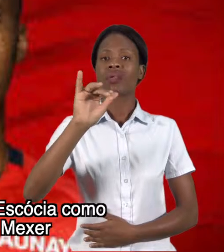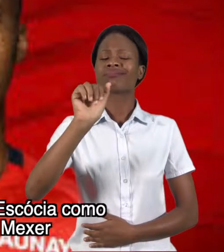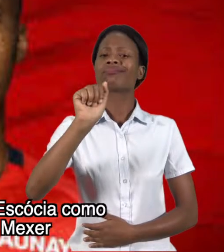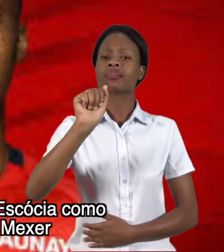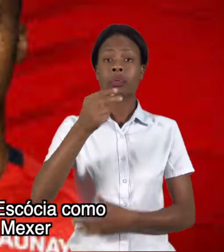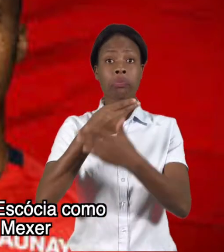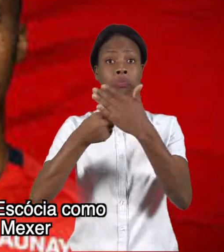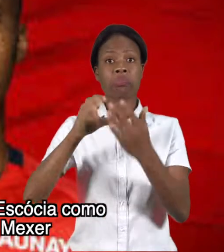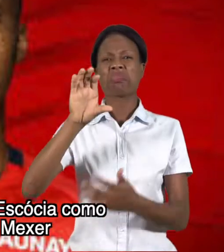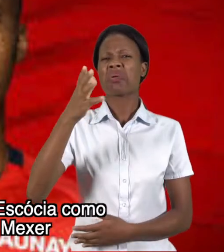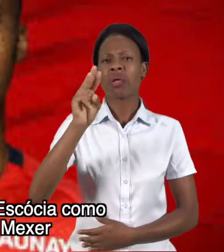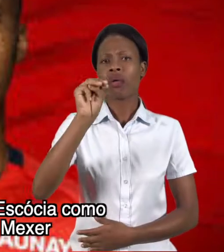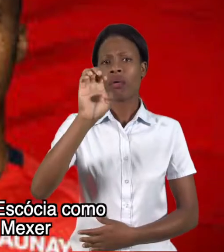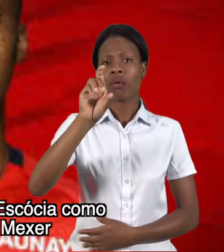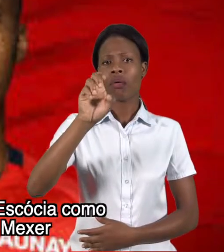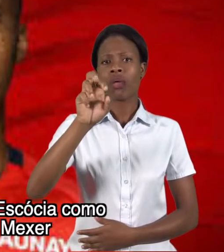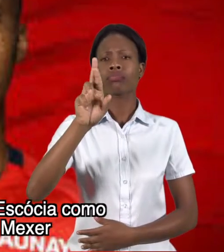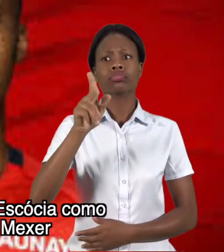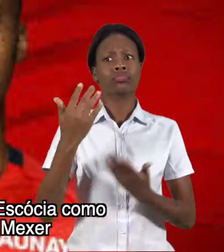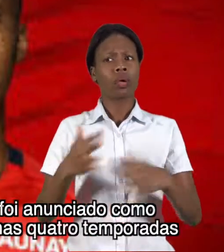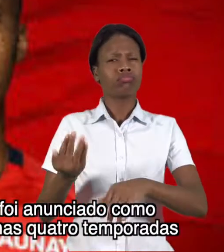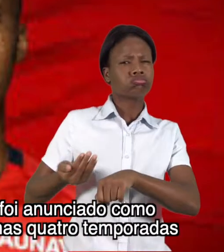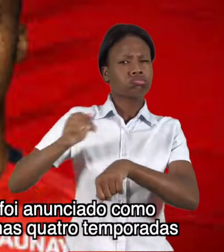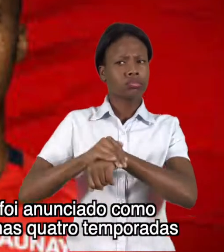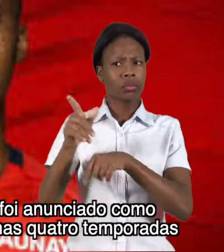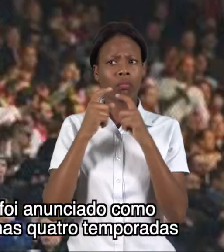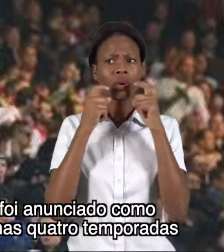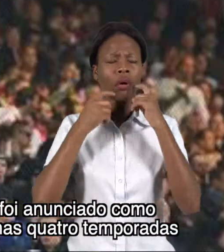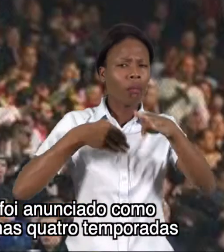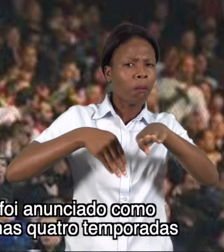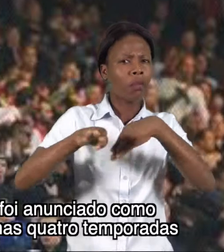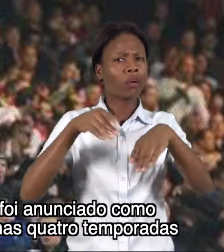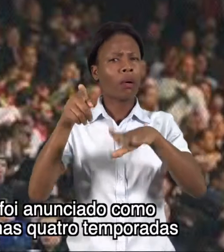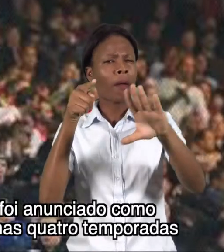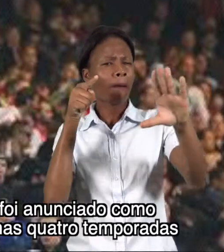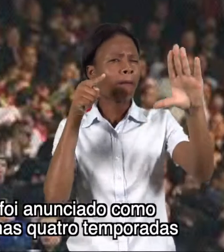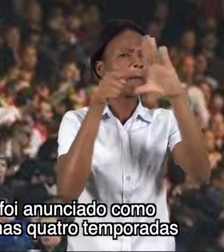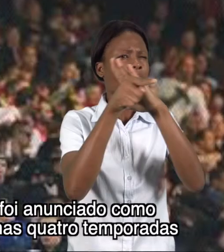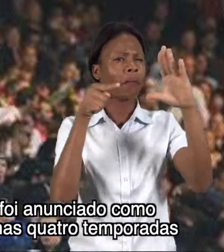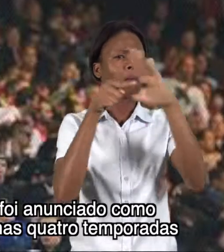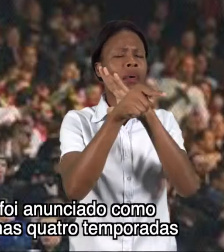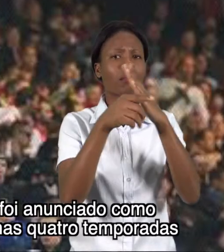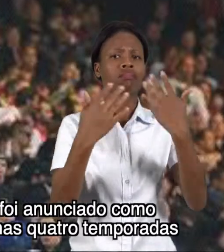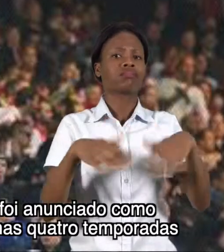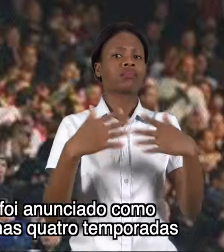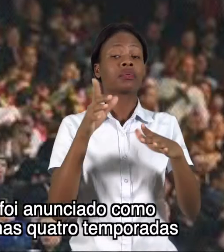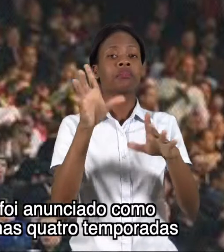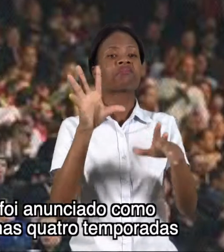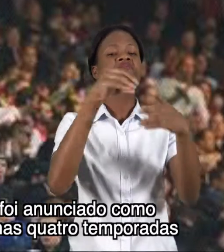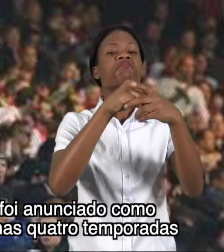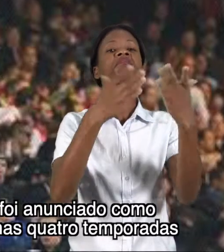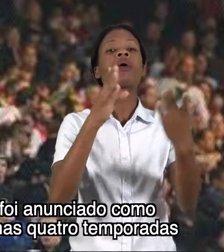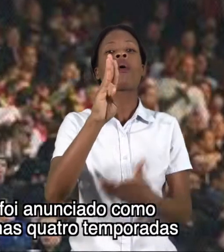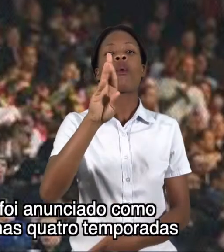Quando tudo indicava a Escócia como um novo destino de mexer, o defesa central moçambicano foi anunciado como um reforço do